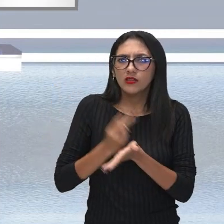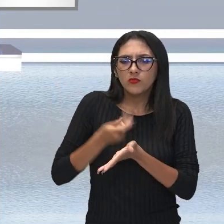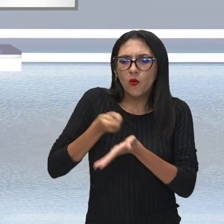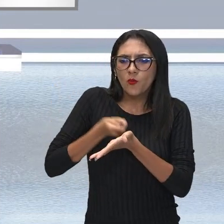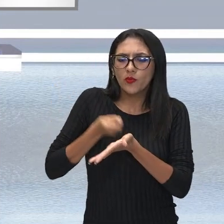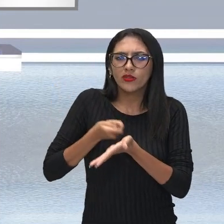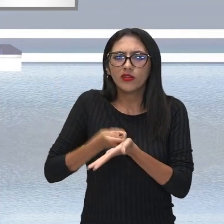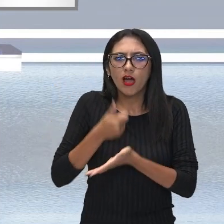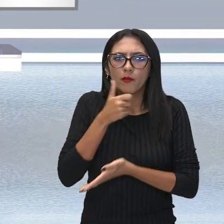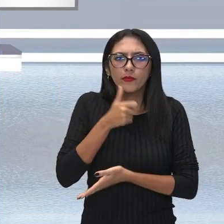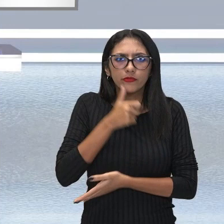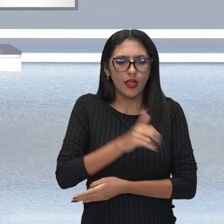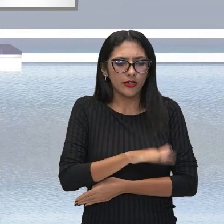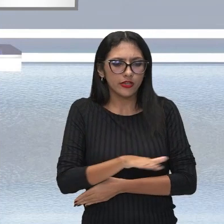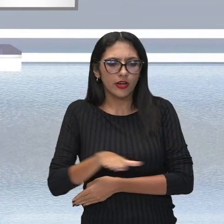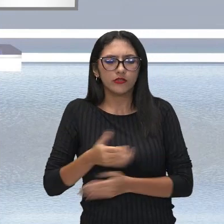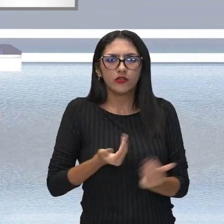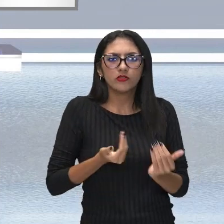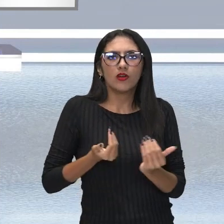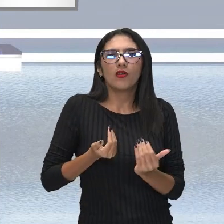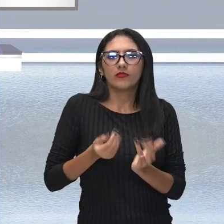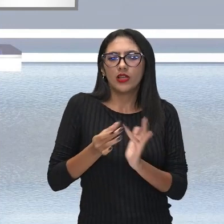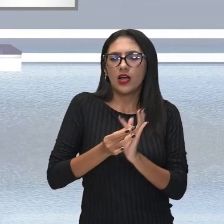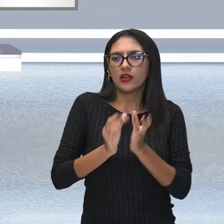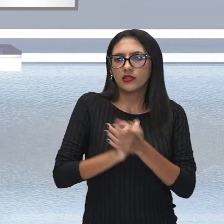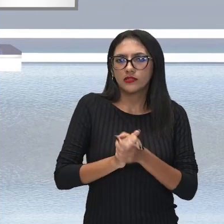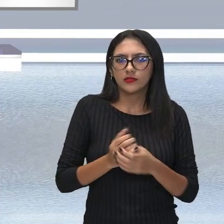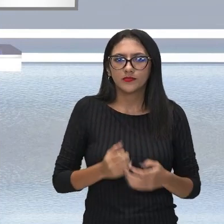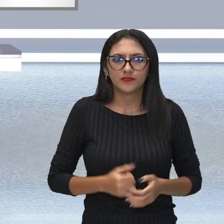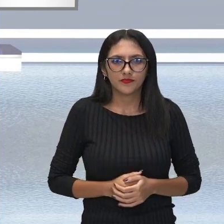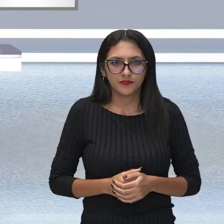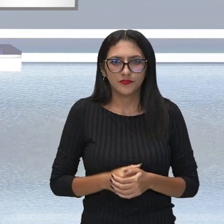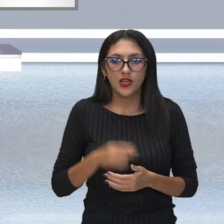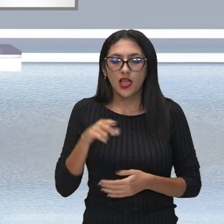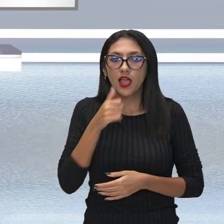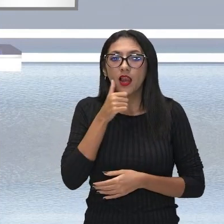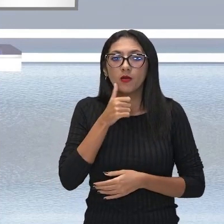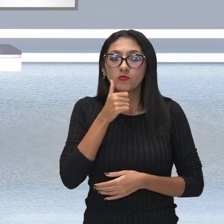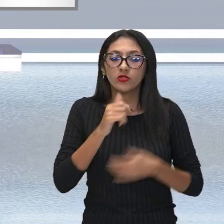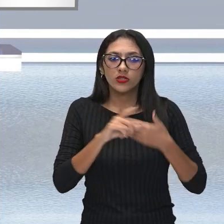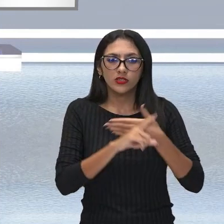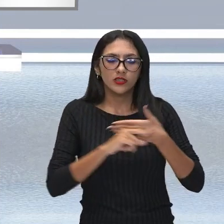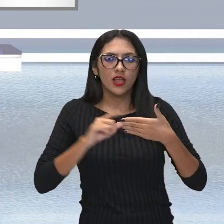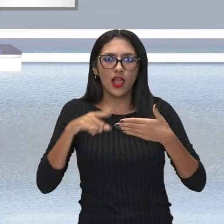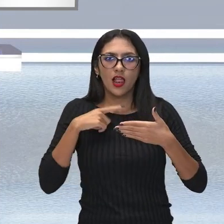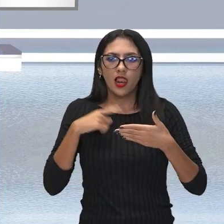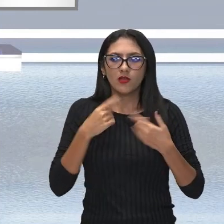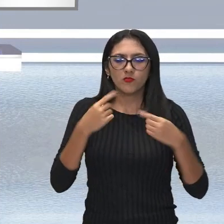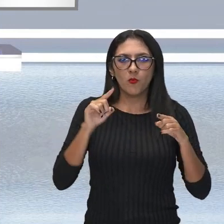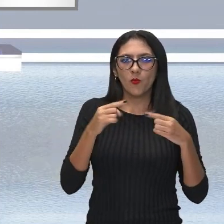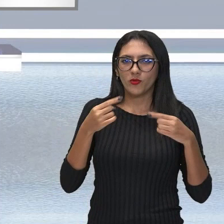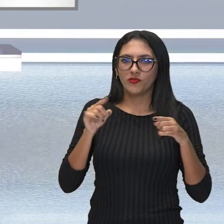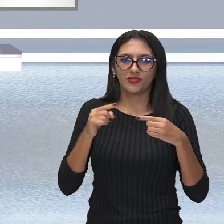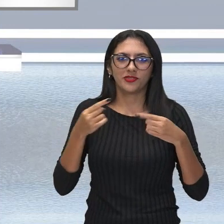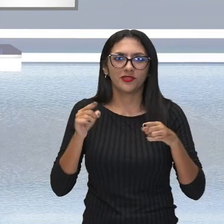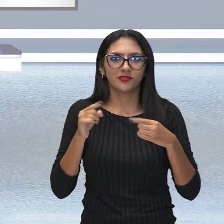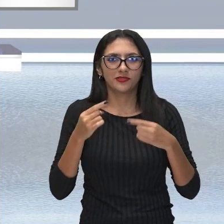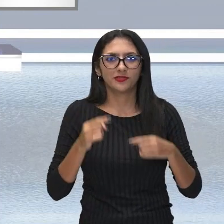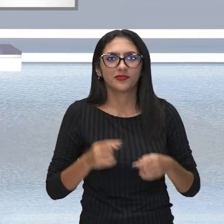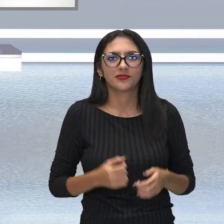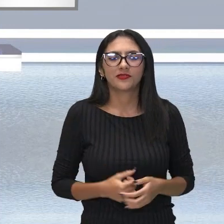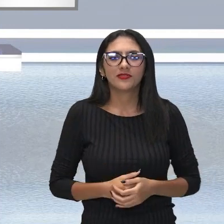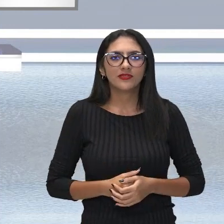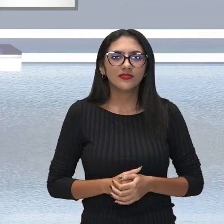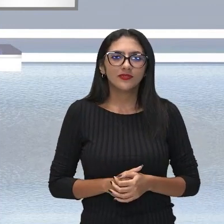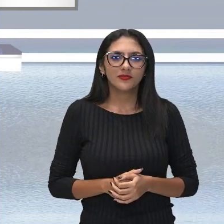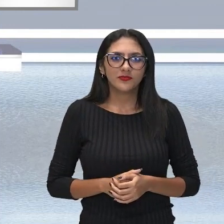para o casamento. Então, olha só, a afegã Sonita, ela é uma rapper, olha que legal, ela é uma rapper e ativista